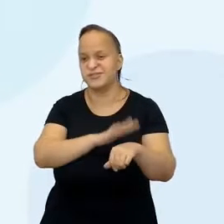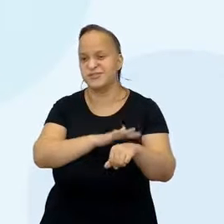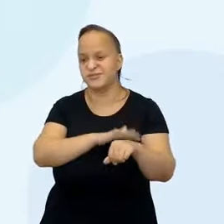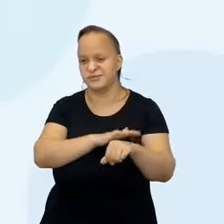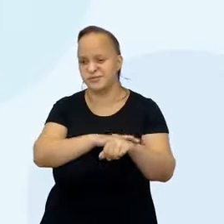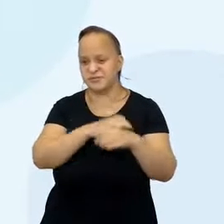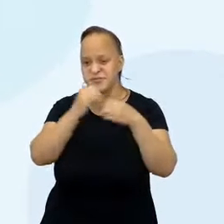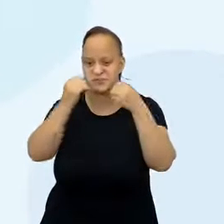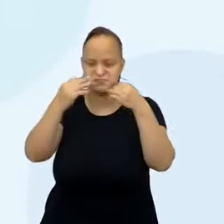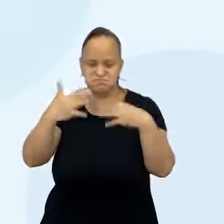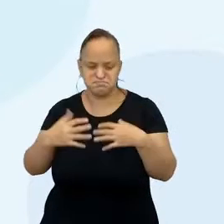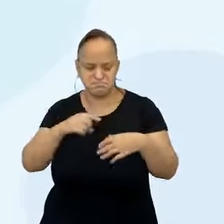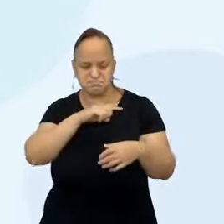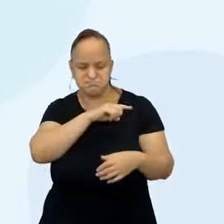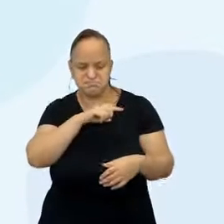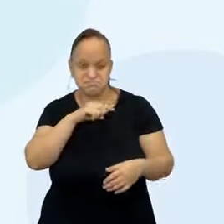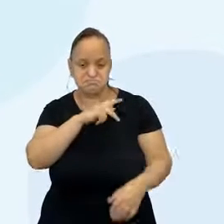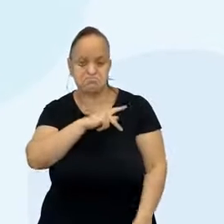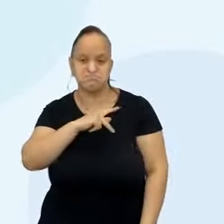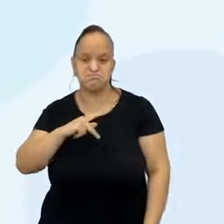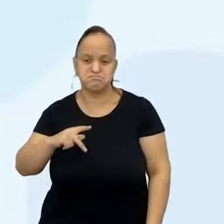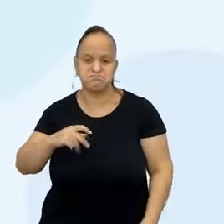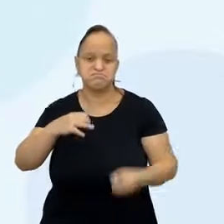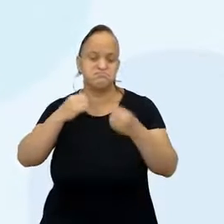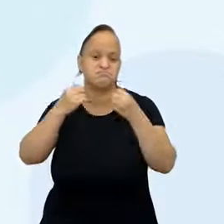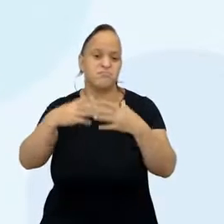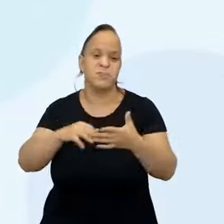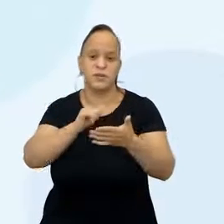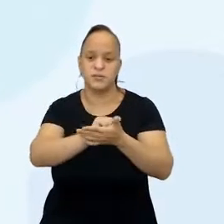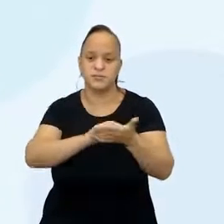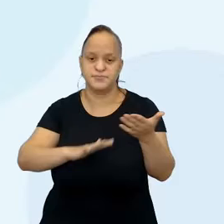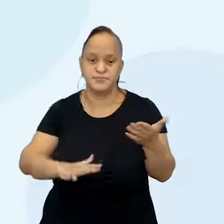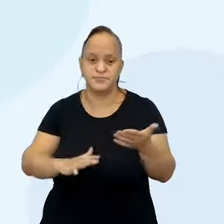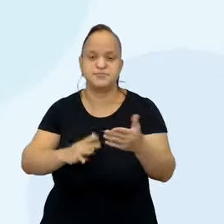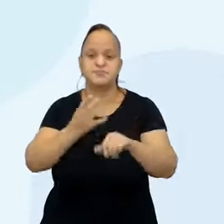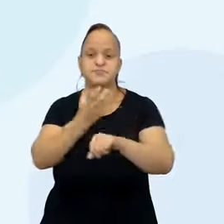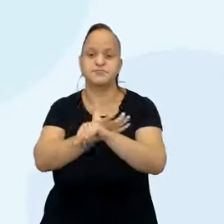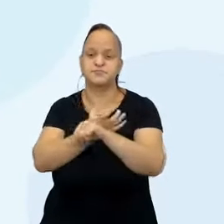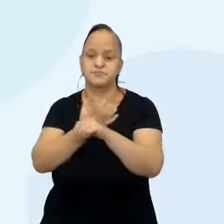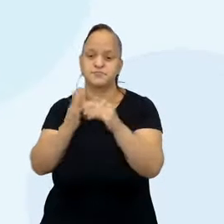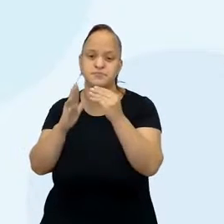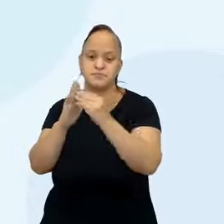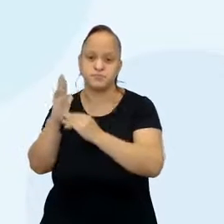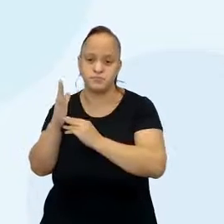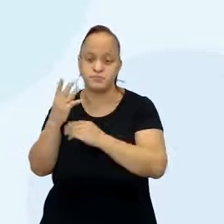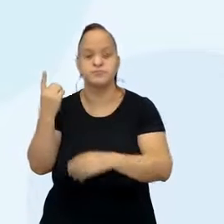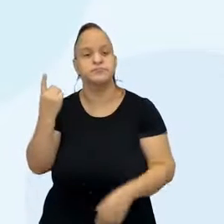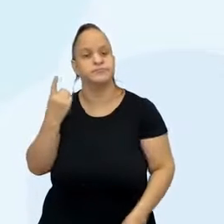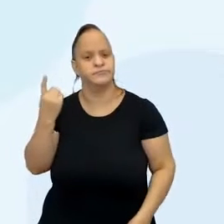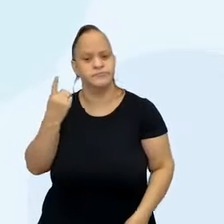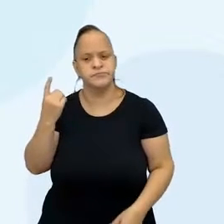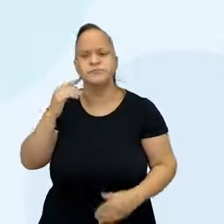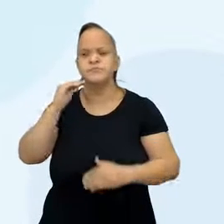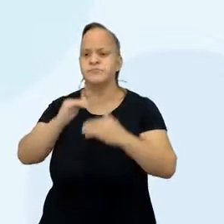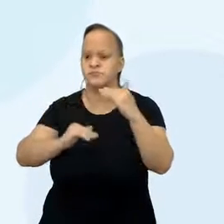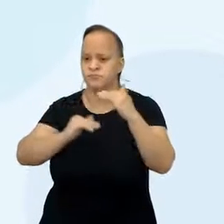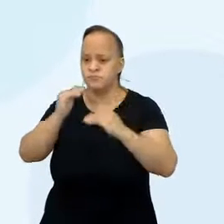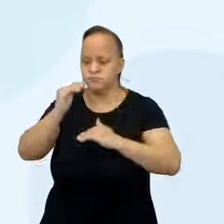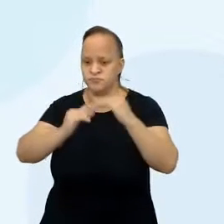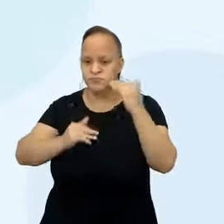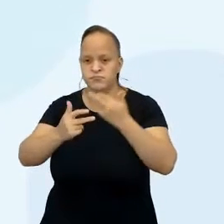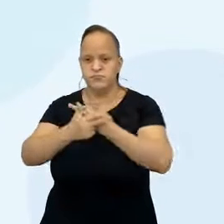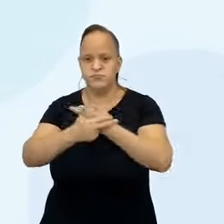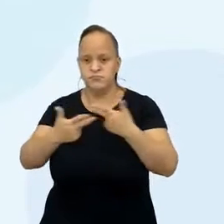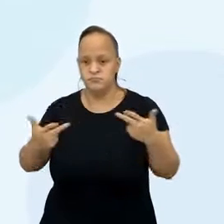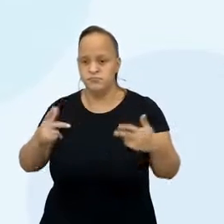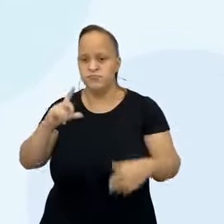gente de avaliação, tá bom? Então vamos lá, no componente 1, né, a gente tem aí as habilidades, como eu já disse, né, a gente tem os